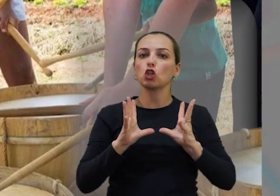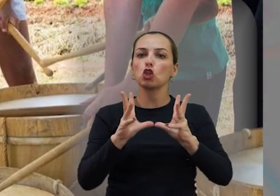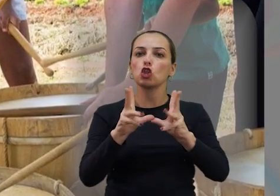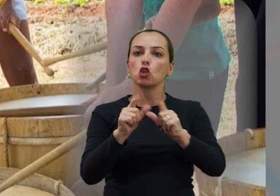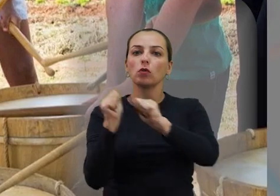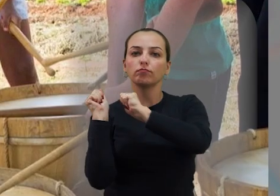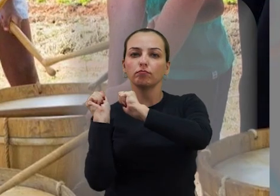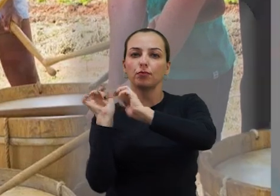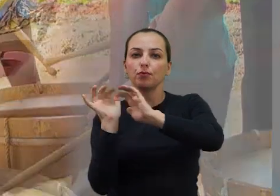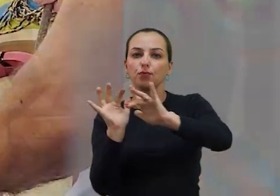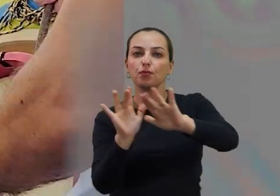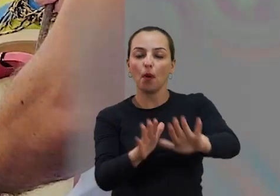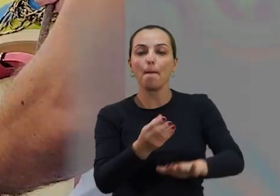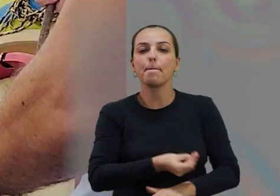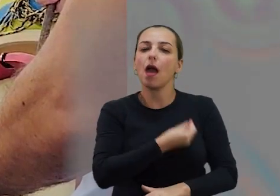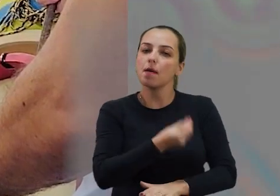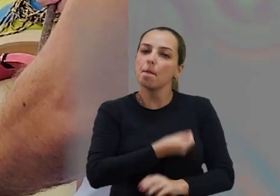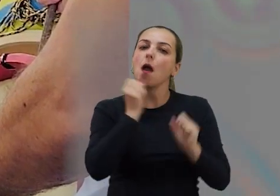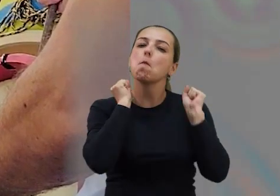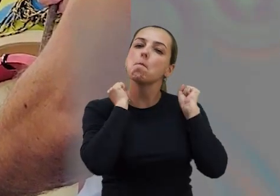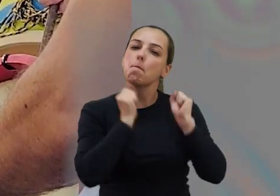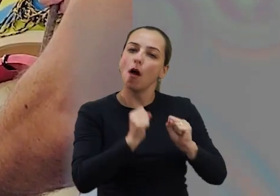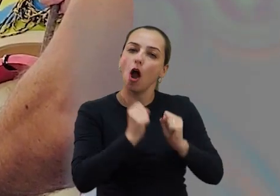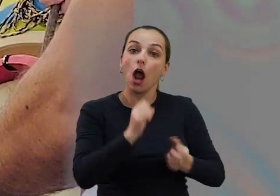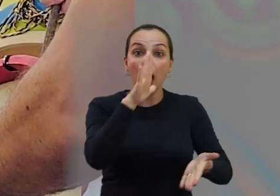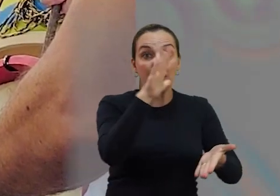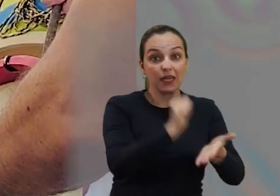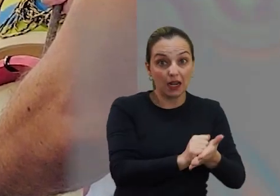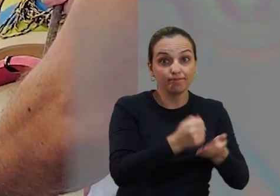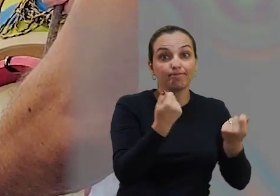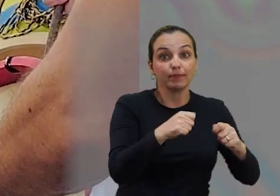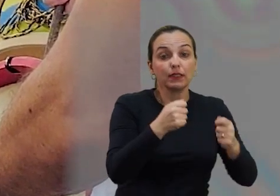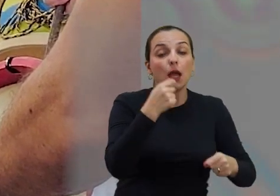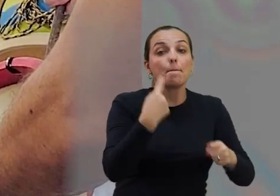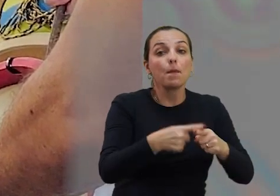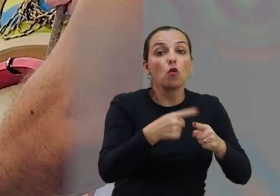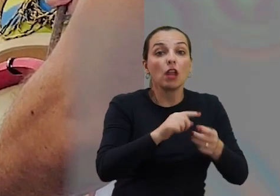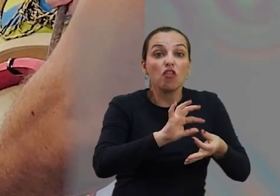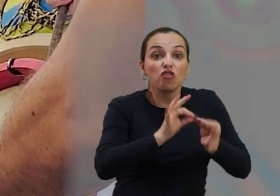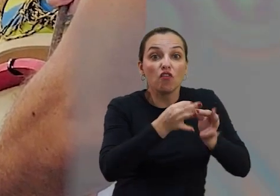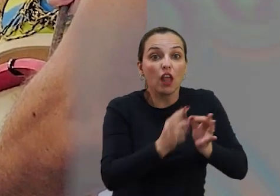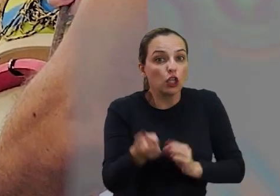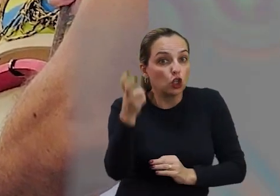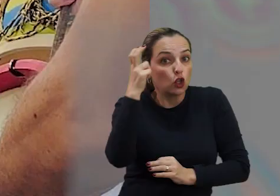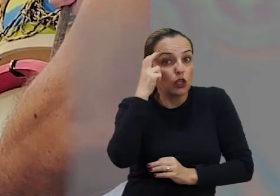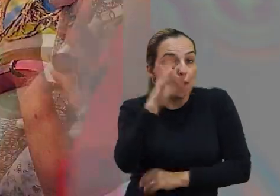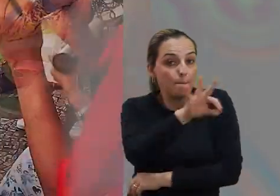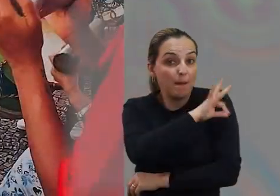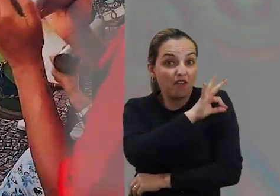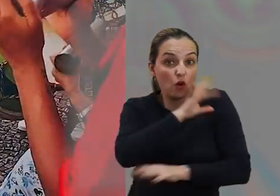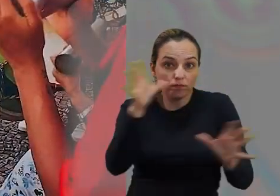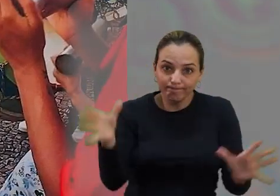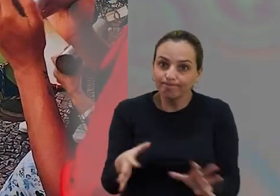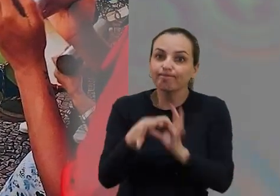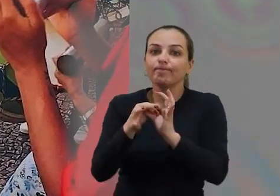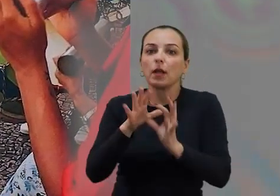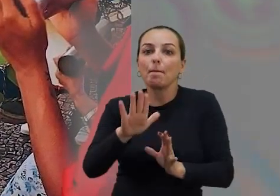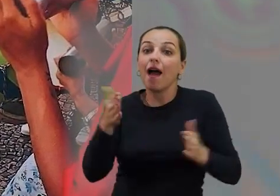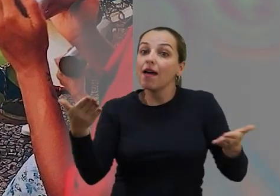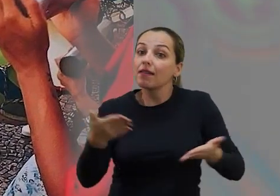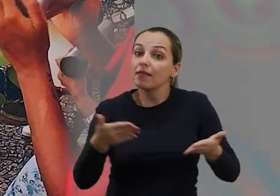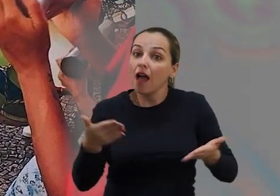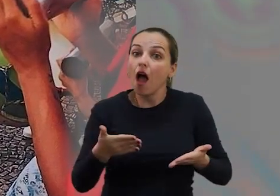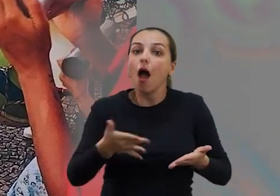aberto, todo mundo pode participar. A gente tem uma inscrição porque o projeto está aprovado nas oficinas culturais de Araraquara.